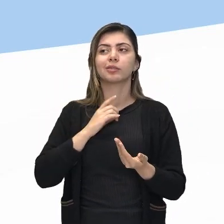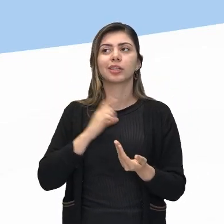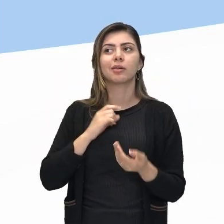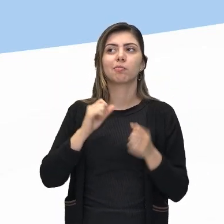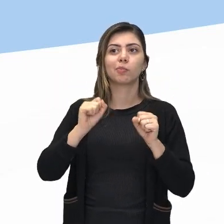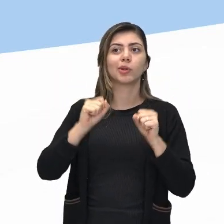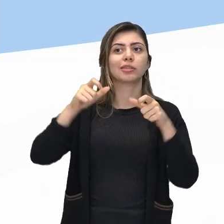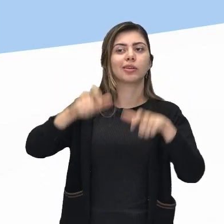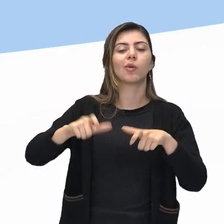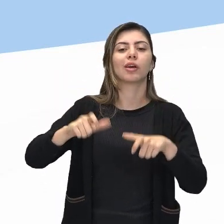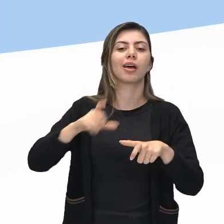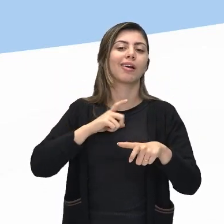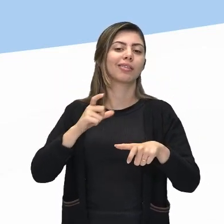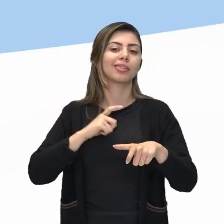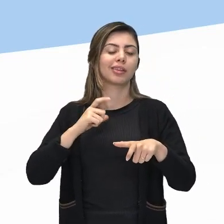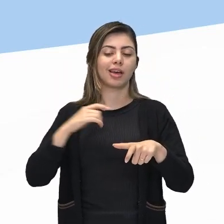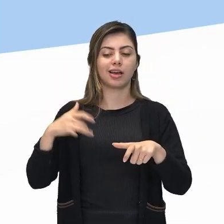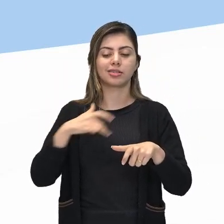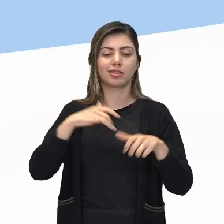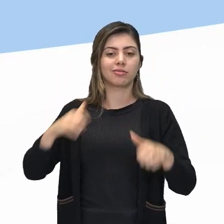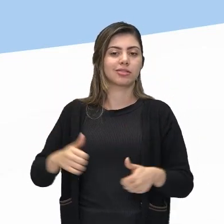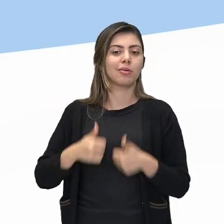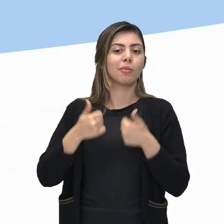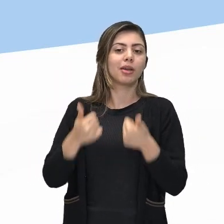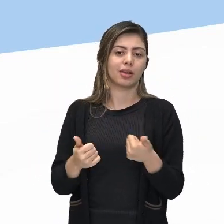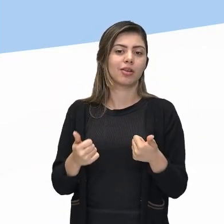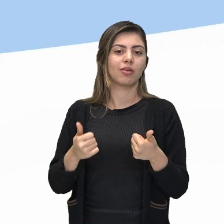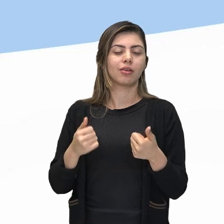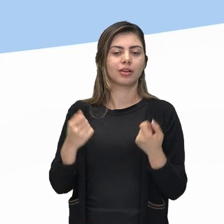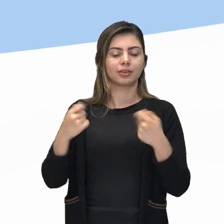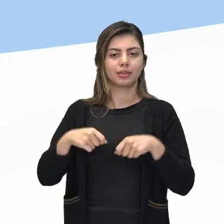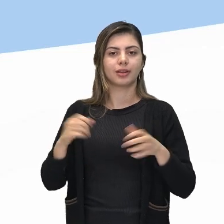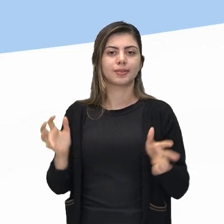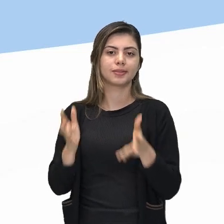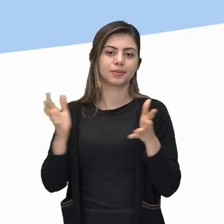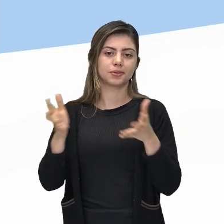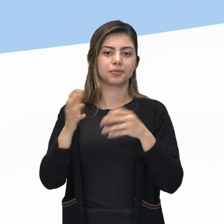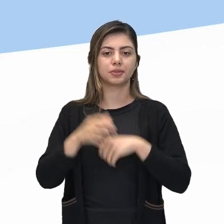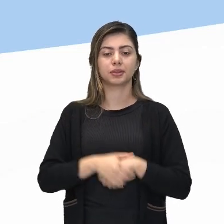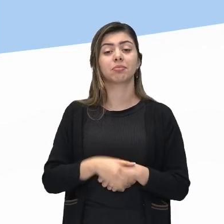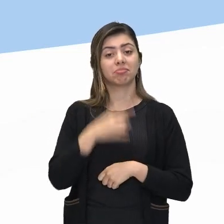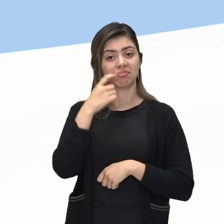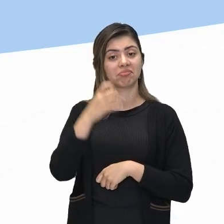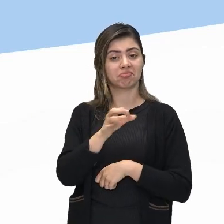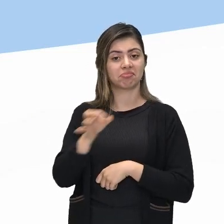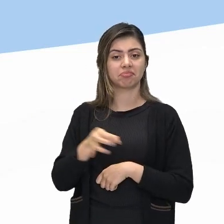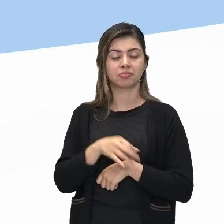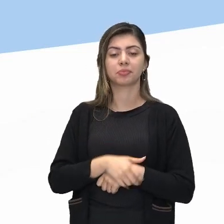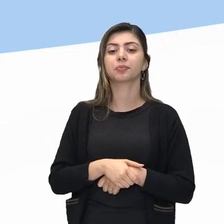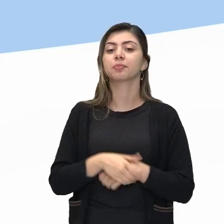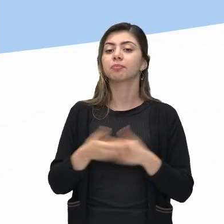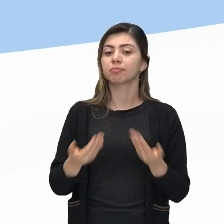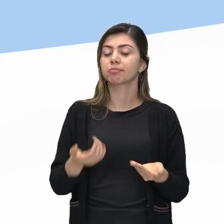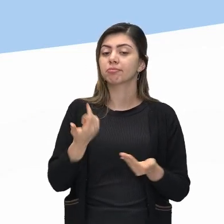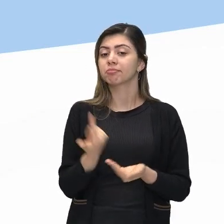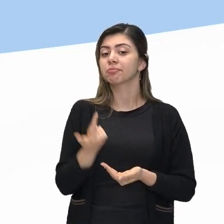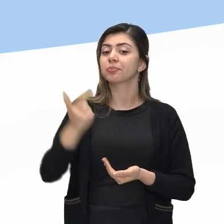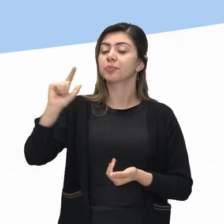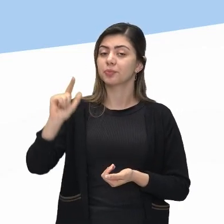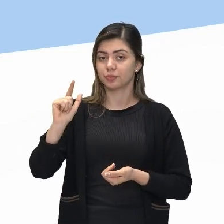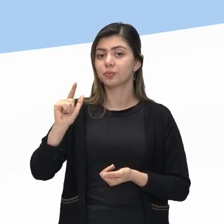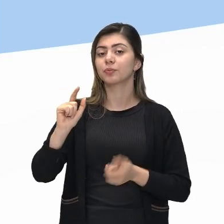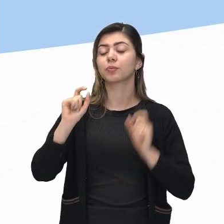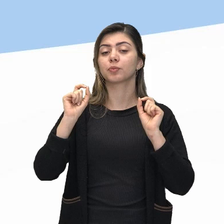obtenha-se melhores resultados na saúde, aumentando níveis de atividade física. Bem interessante. E outra situação aí que é